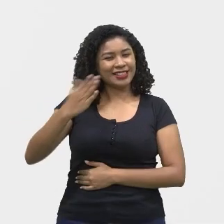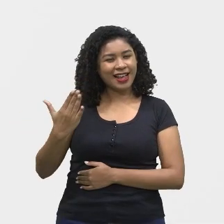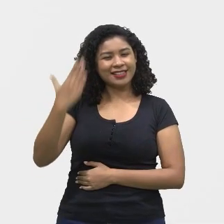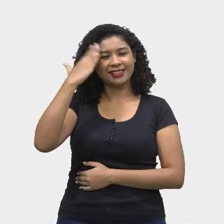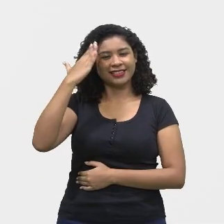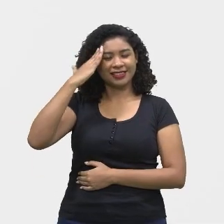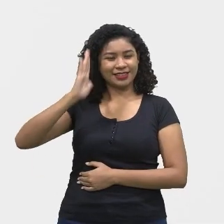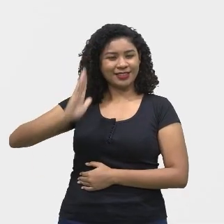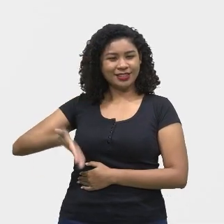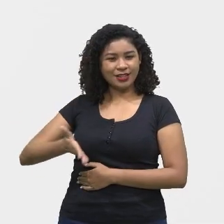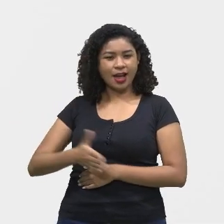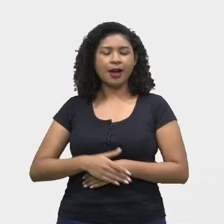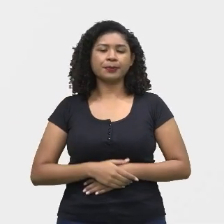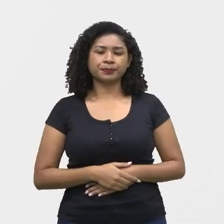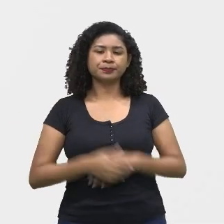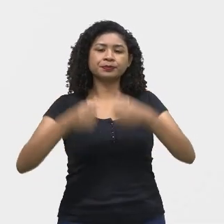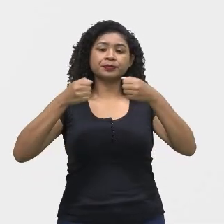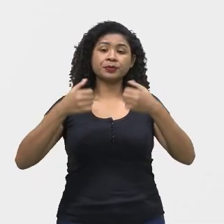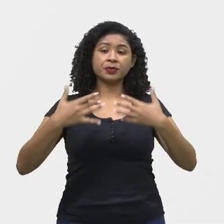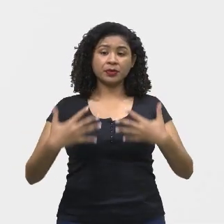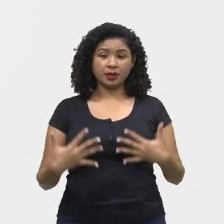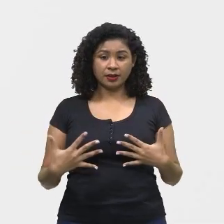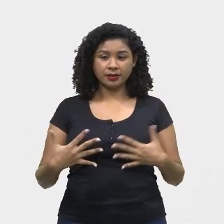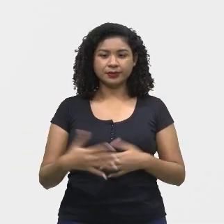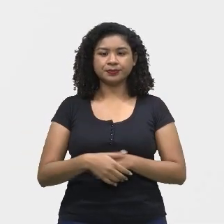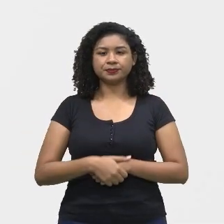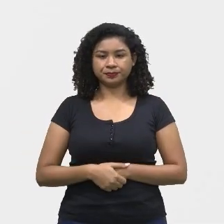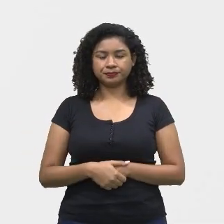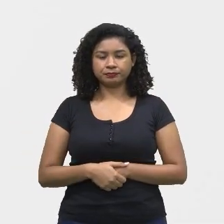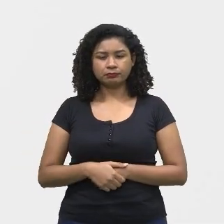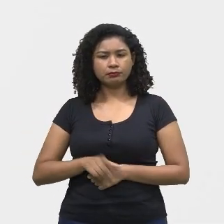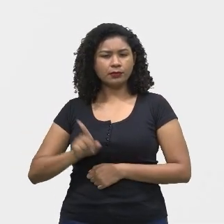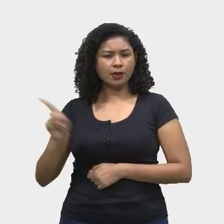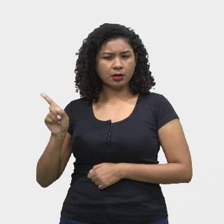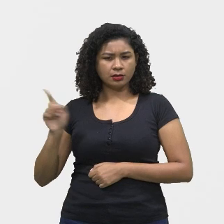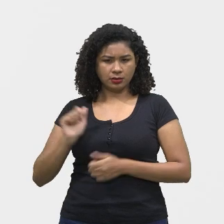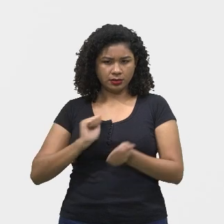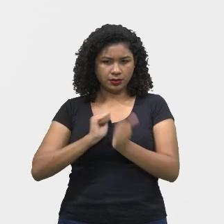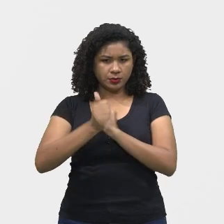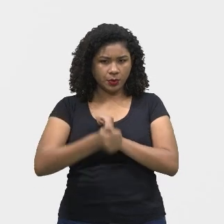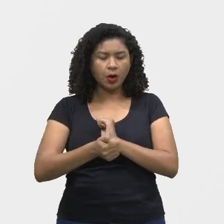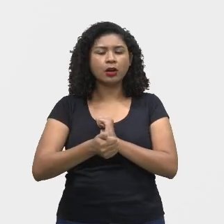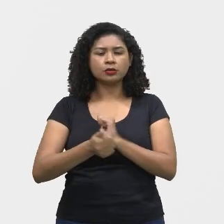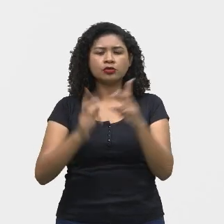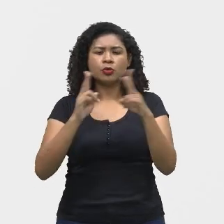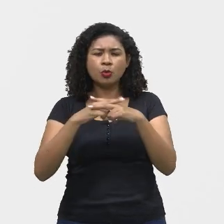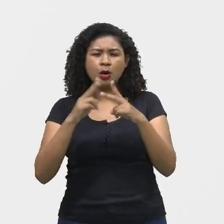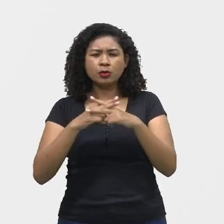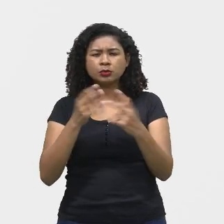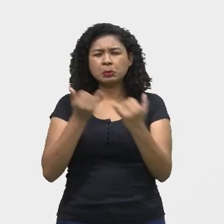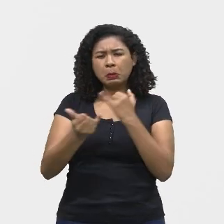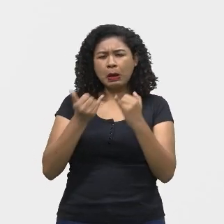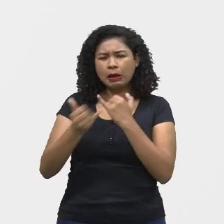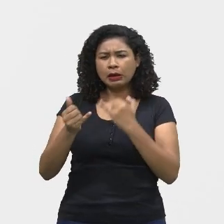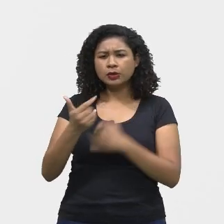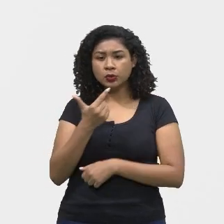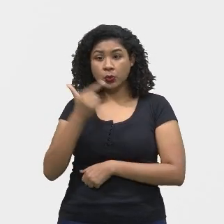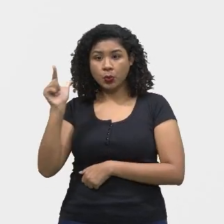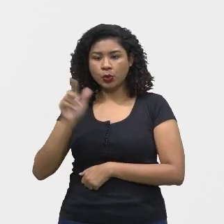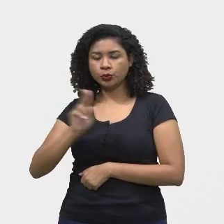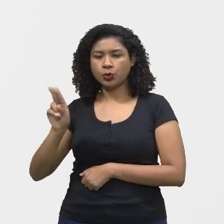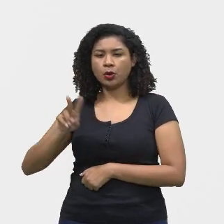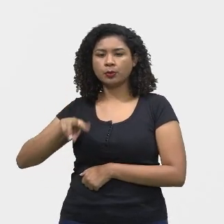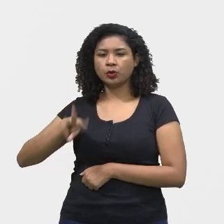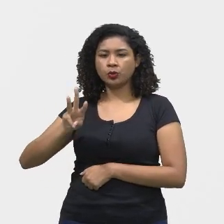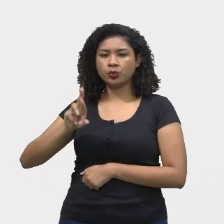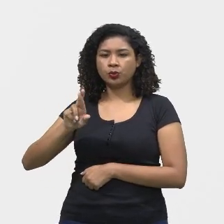a justificativa para essa resposta é que o ruca-ruca é uma luta similar ao wrestling, sem